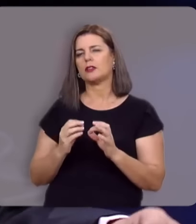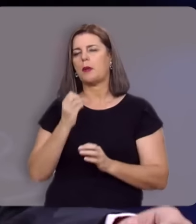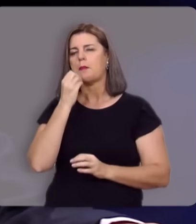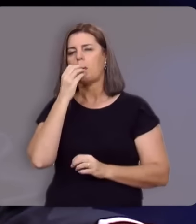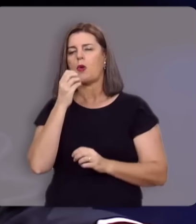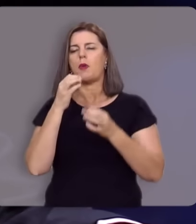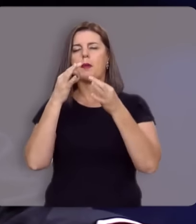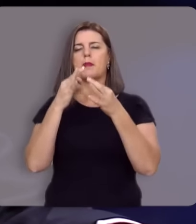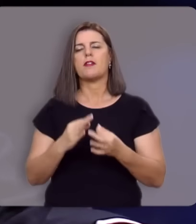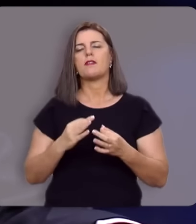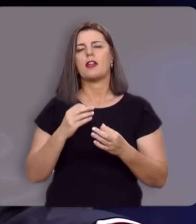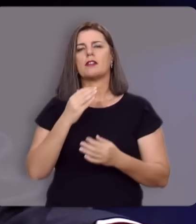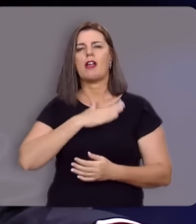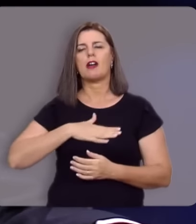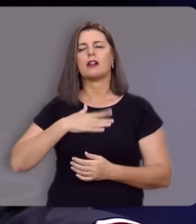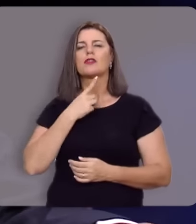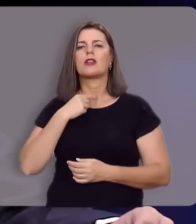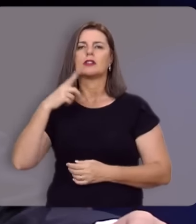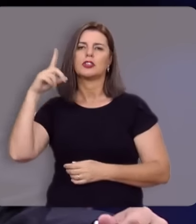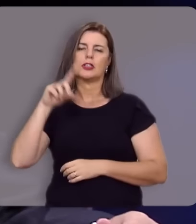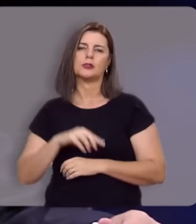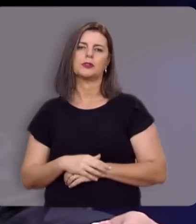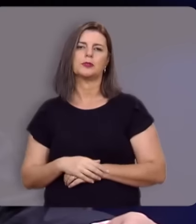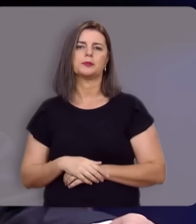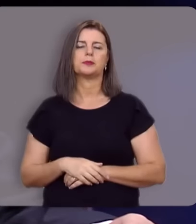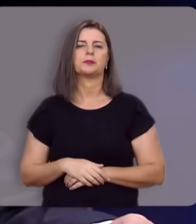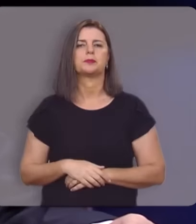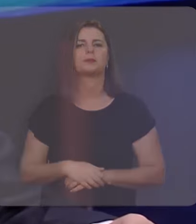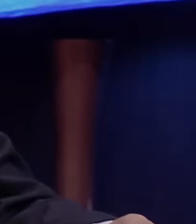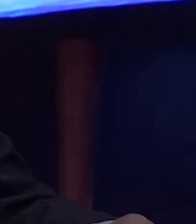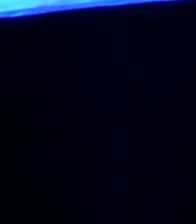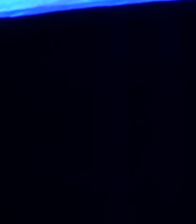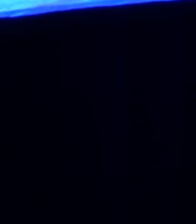a partir da boa, perfeita e agradável vontade de Deus.